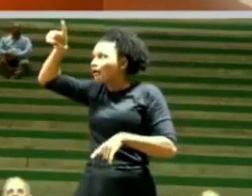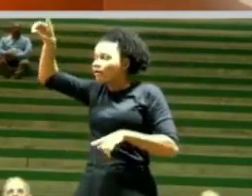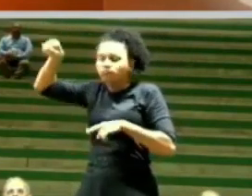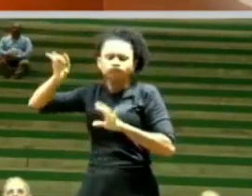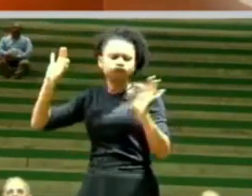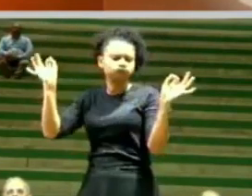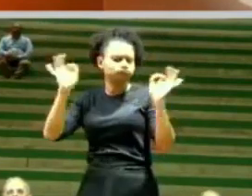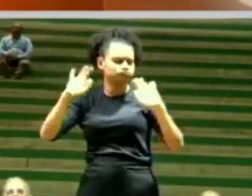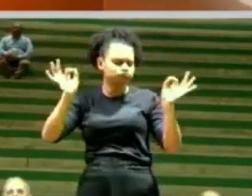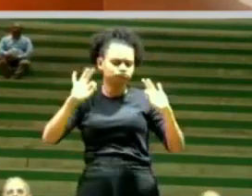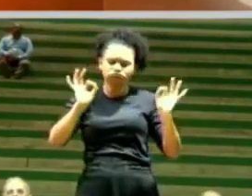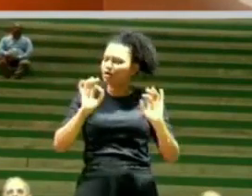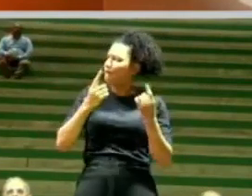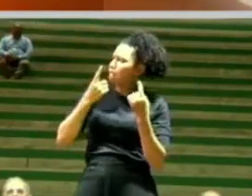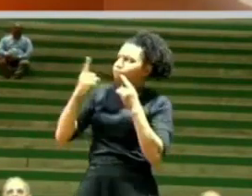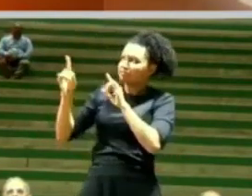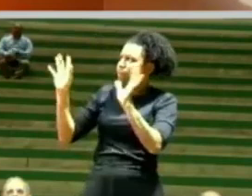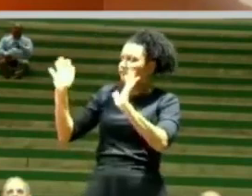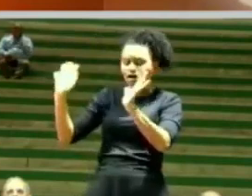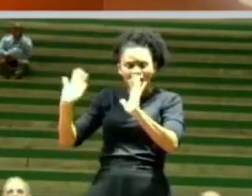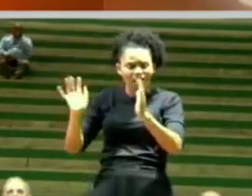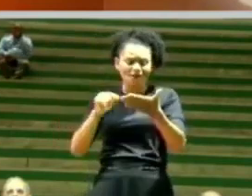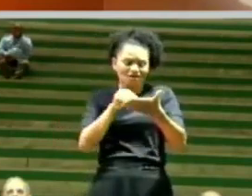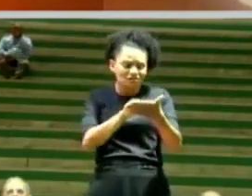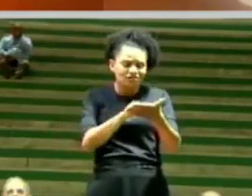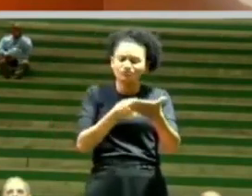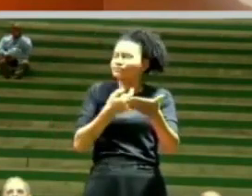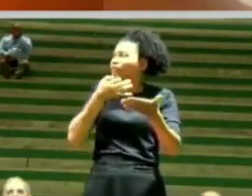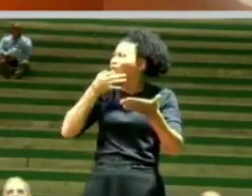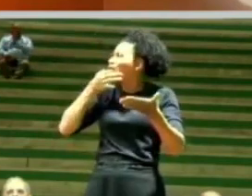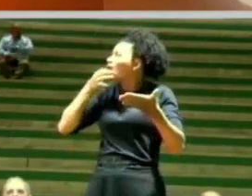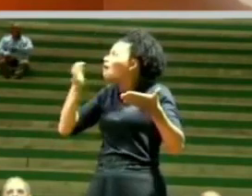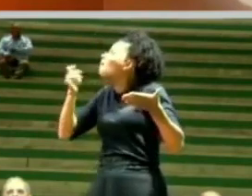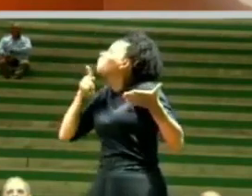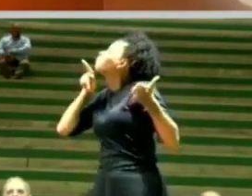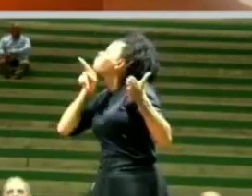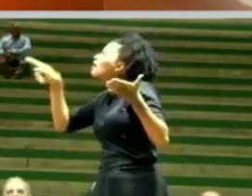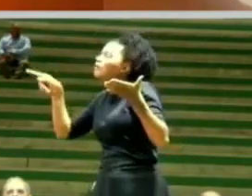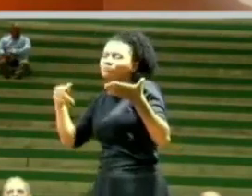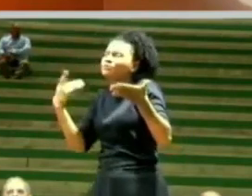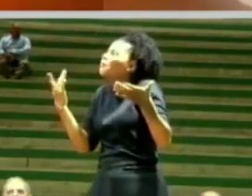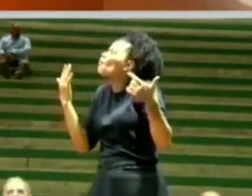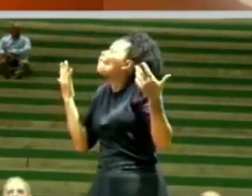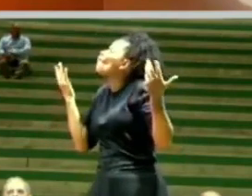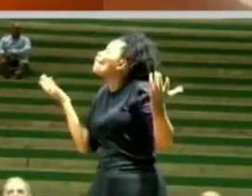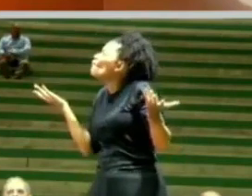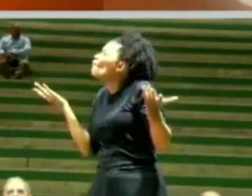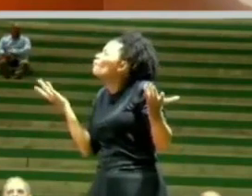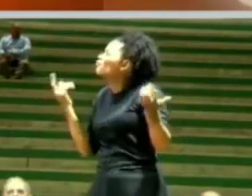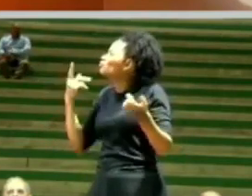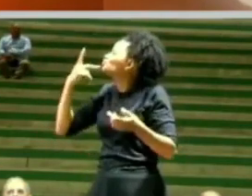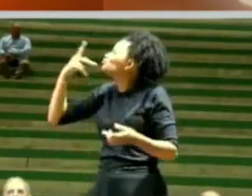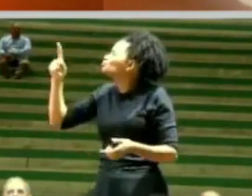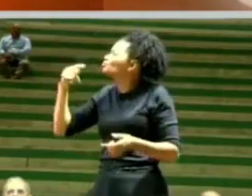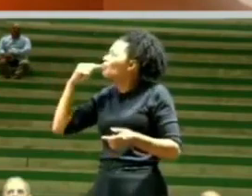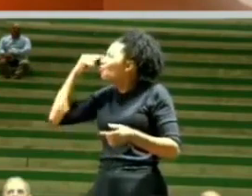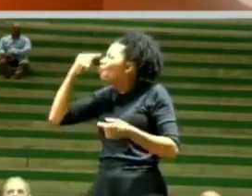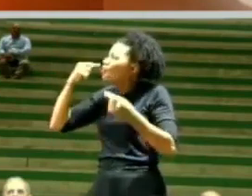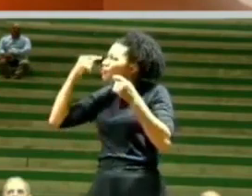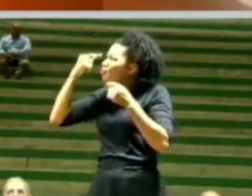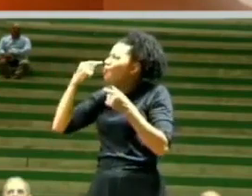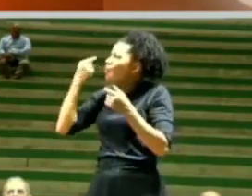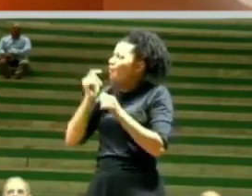isto, porque ele questiona, por exemplo, dizendo: seria os teus olhos